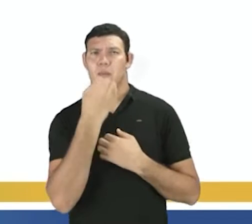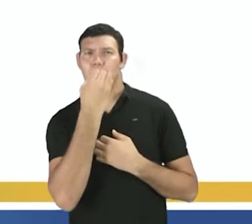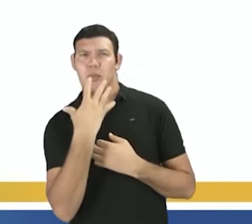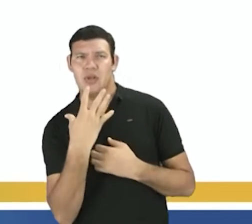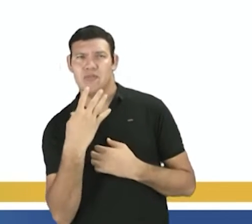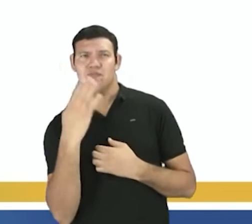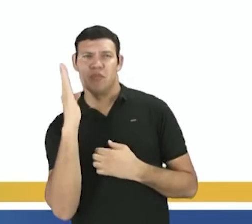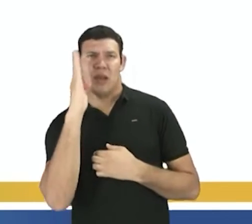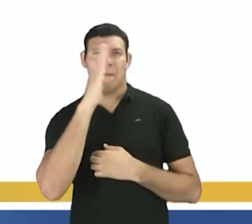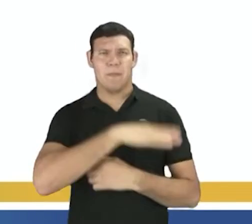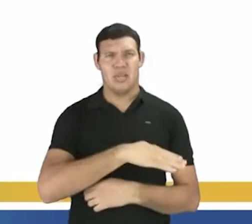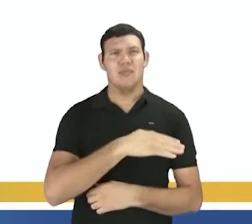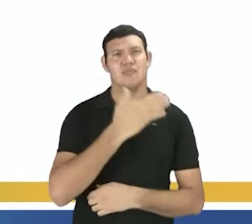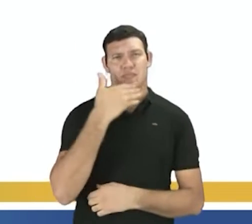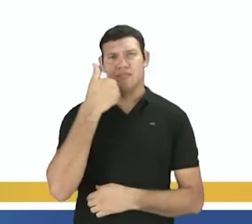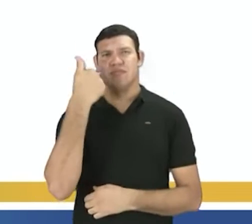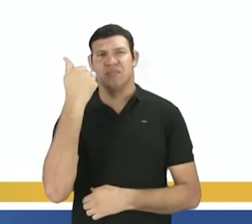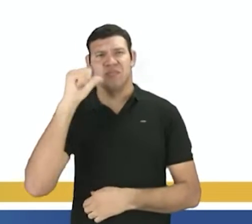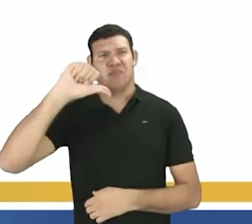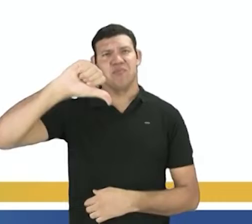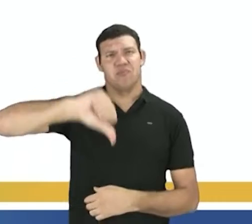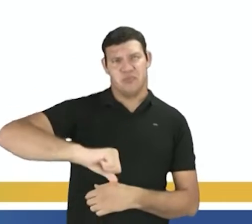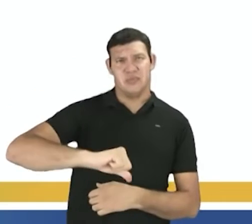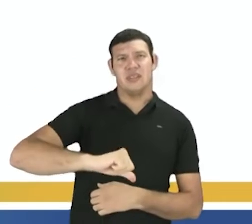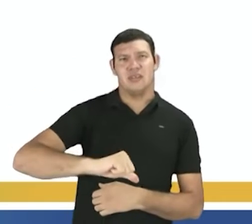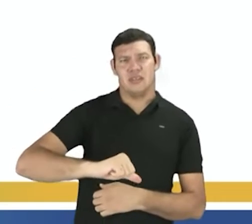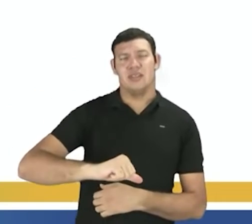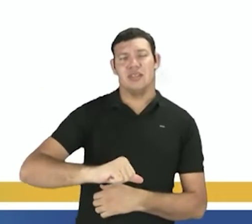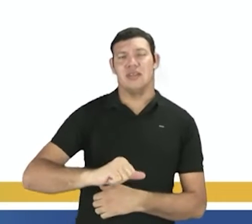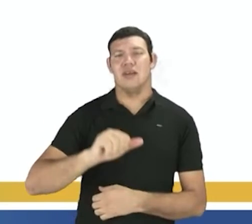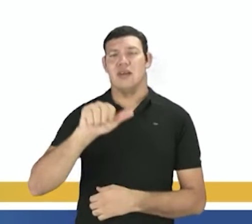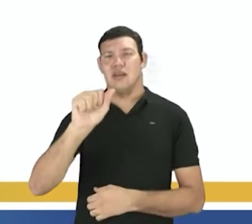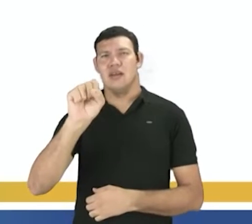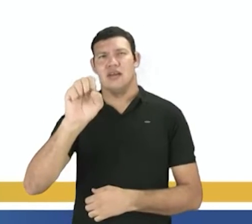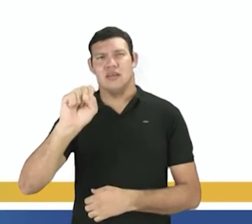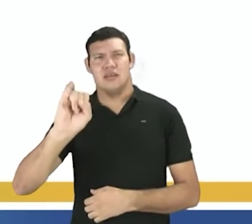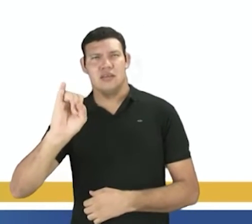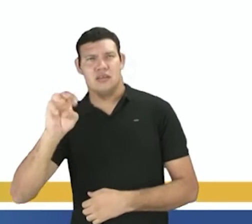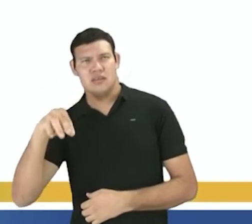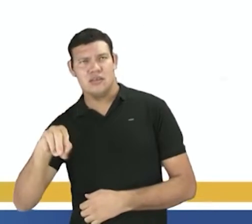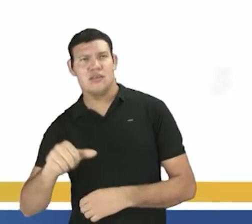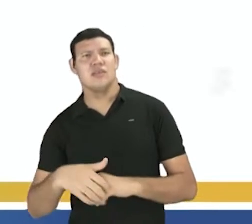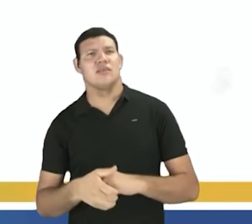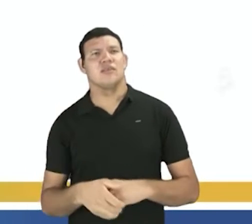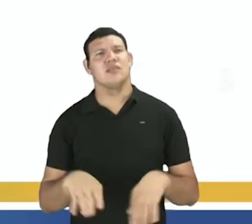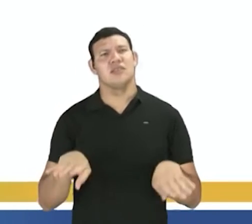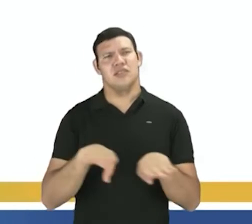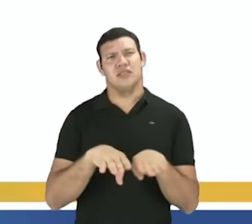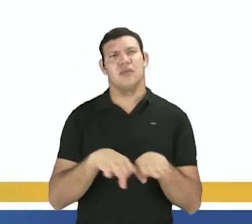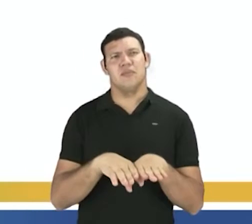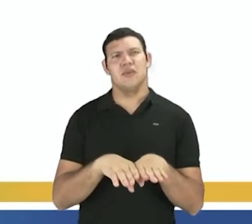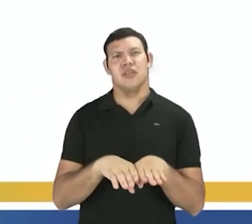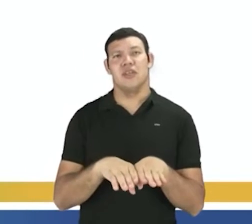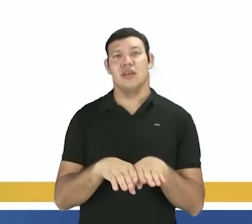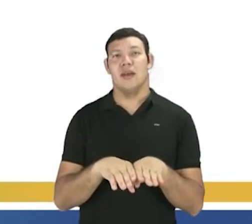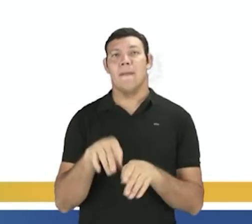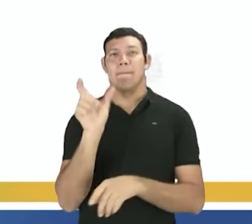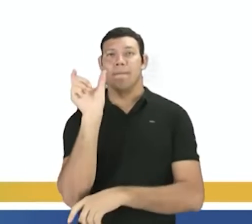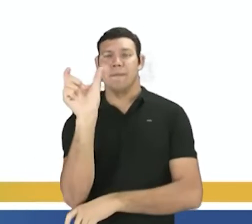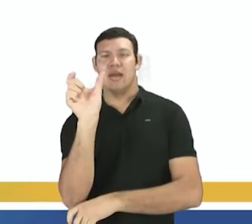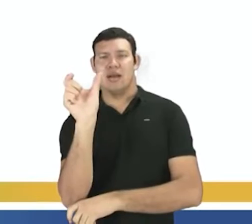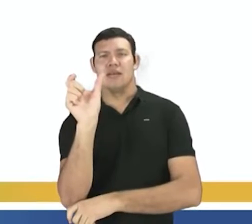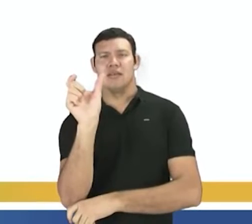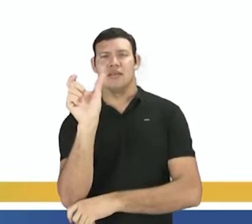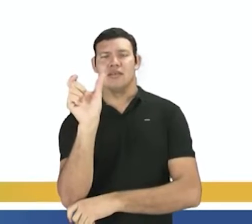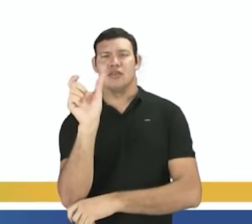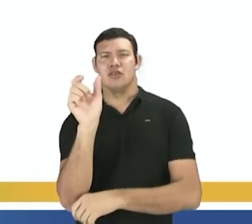melhor, pior, assim. E a maioria dos advérbios terminados em mente: